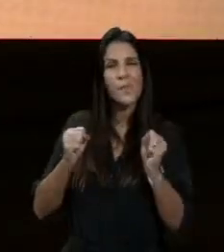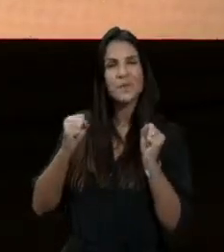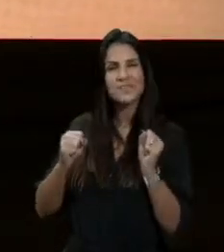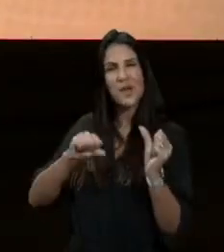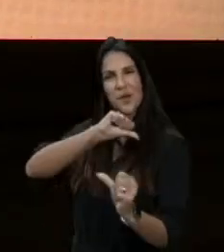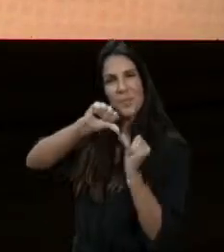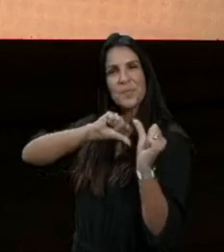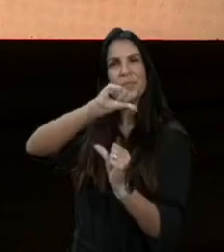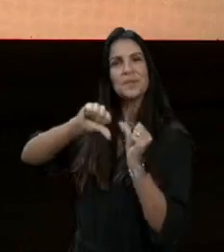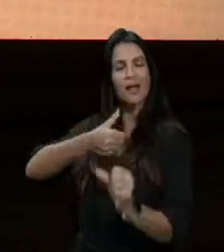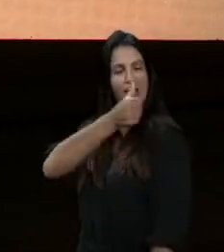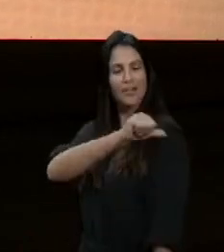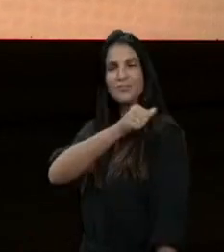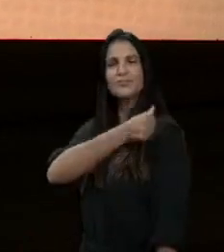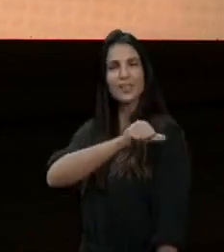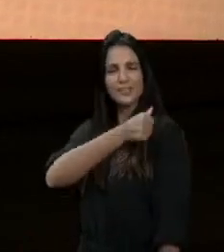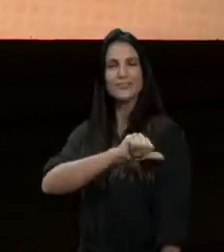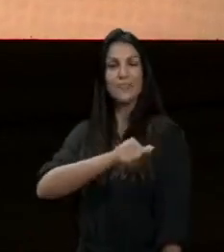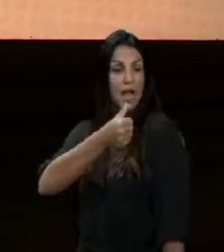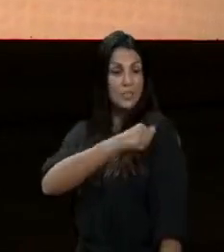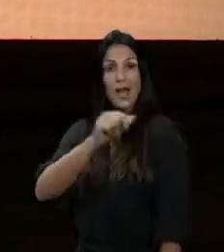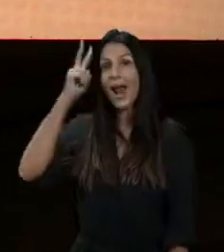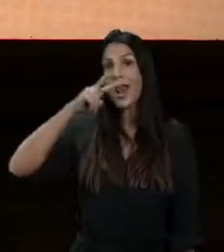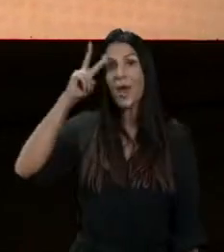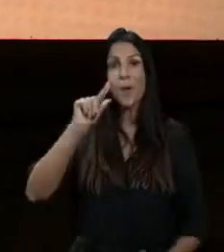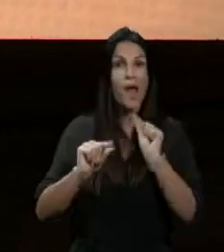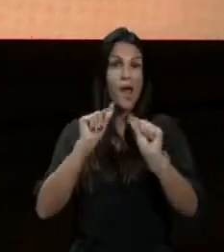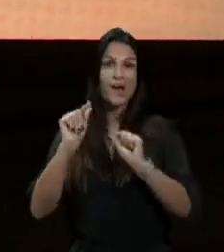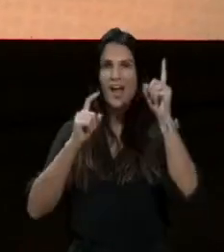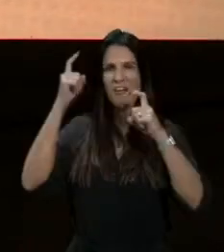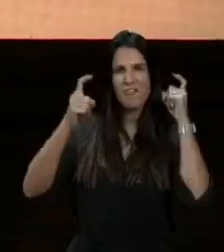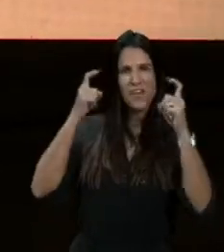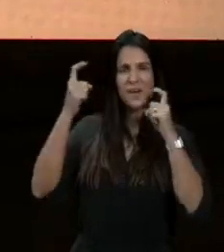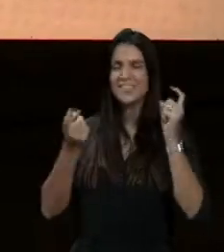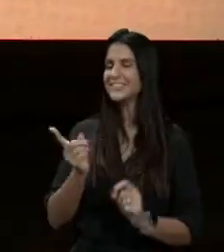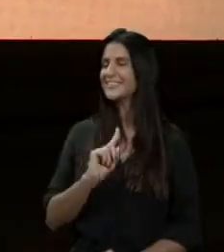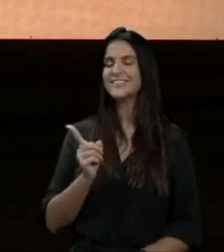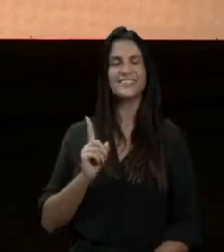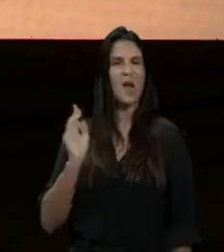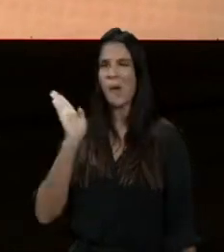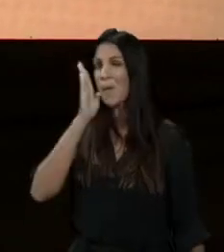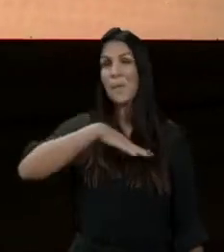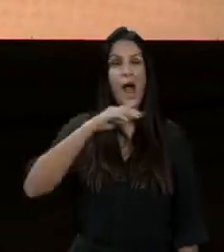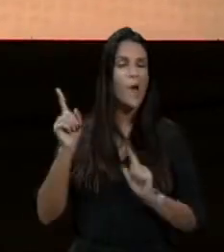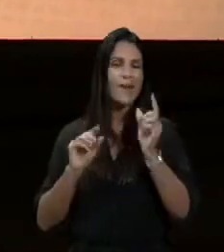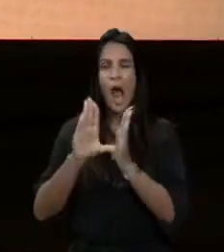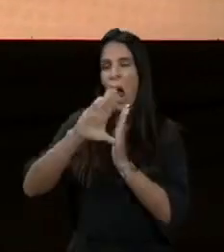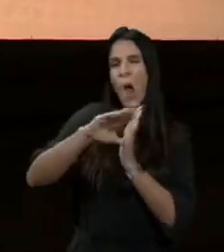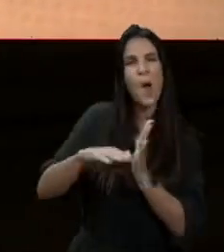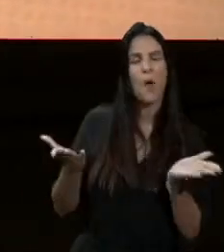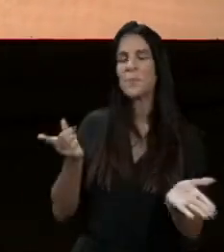mudar o estado e o Rio de Janeiro não vai ser lembrado pela maldade pela violência pela corrupção pelo roubo de